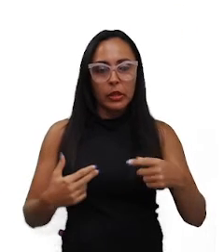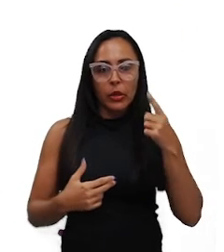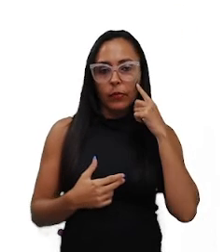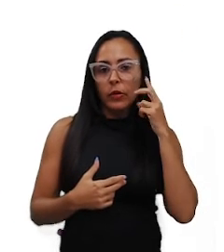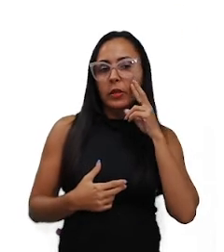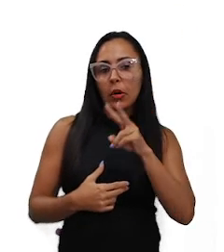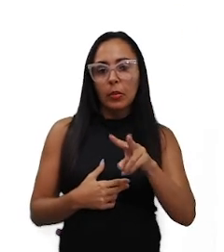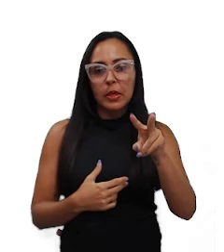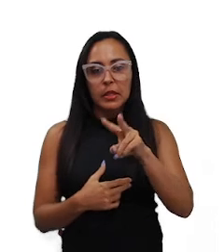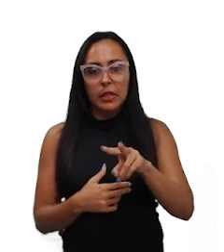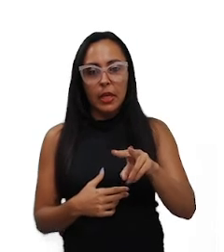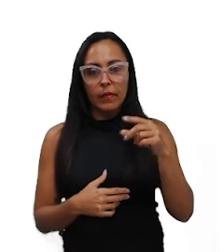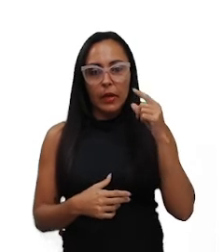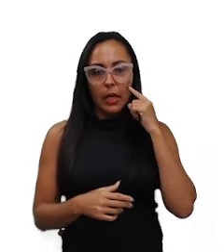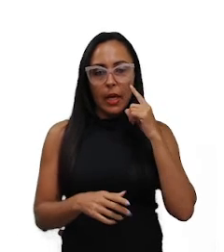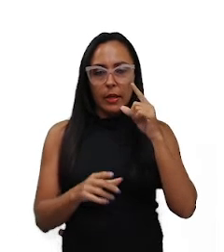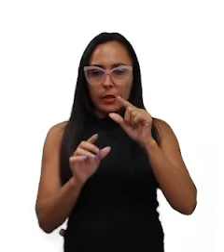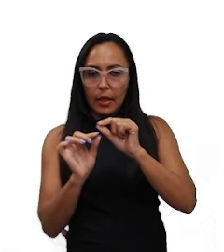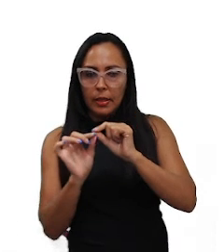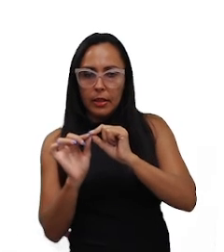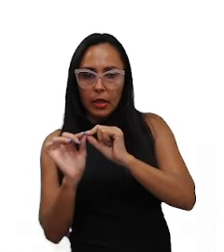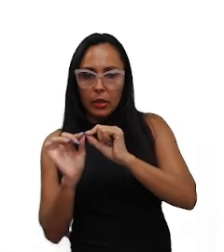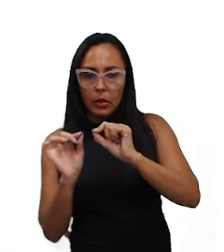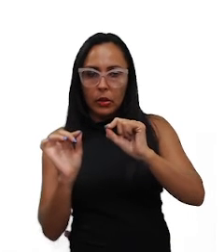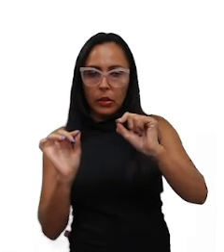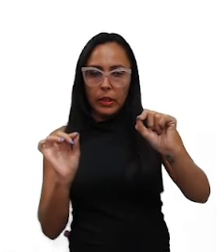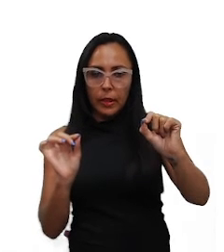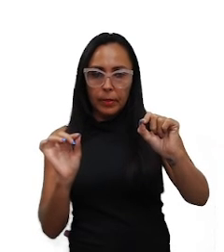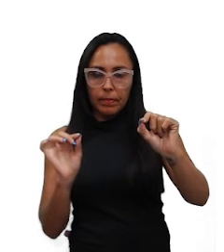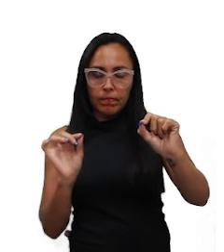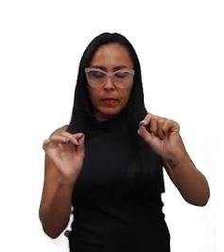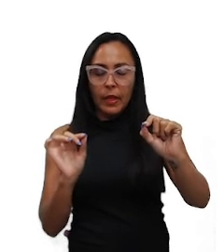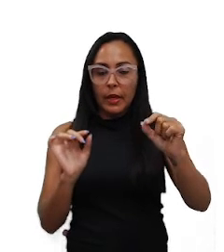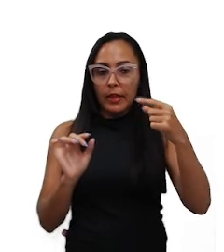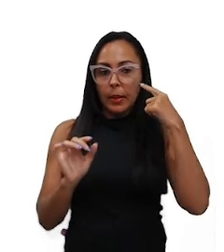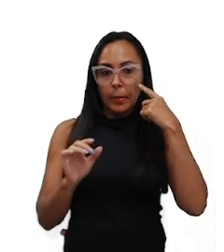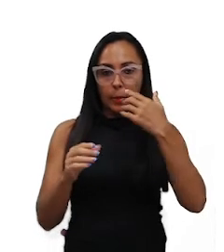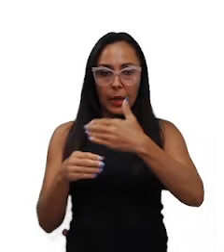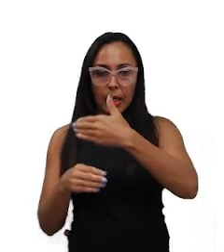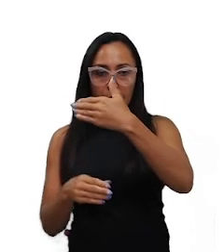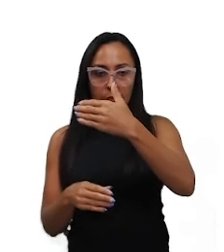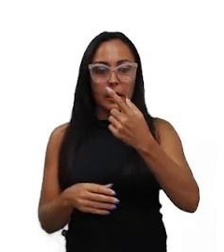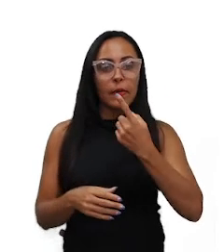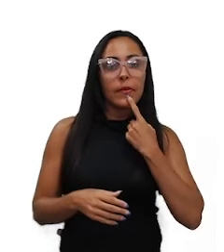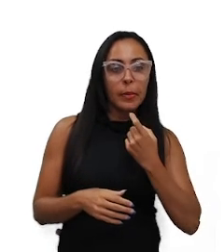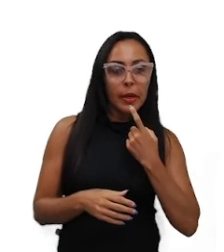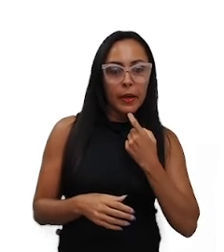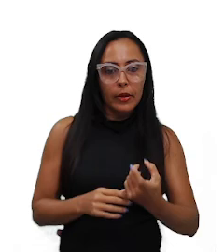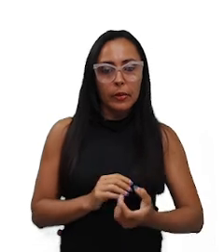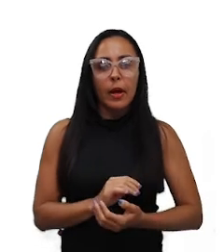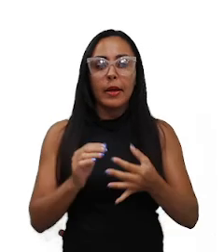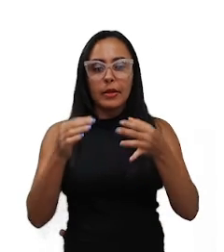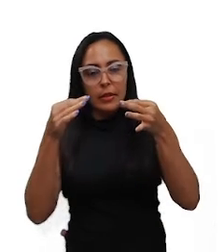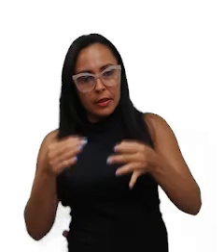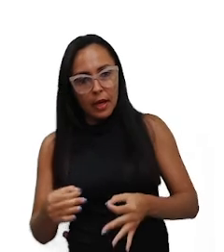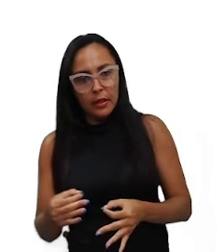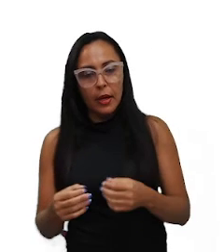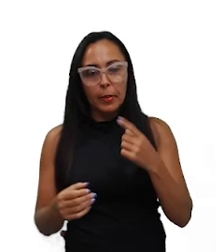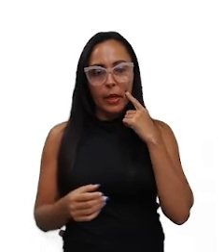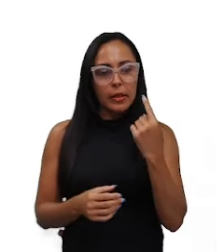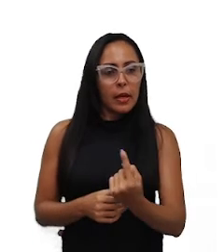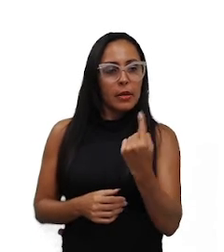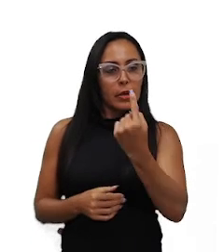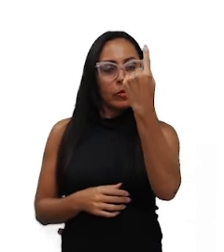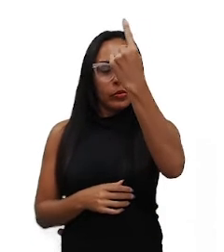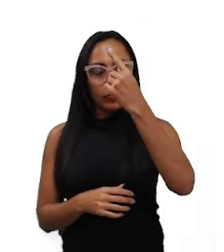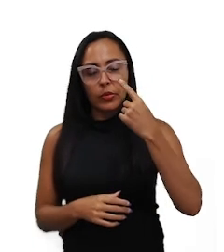que nessa linha limite da parede, que tem os tracinhos vermelhos, é exatamente as alturas que a gente tem